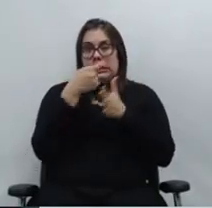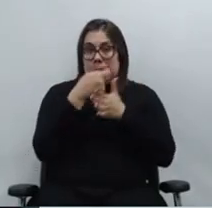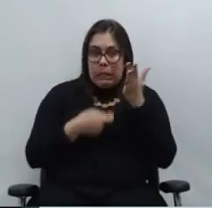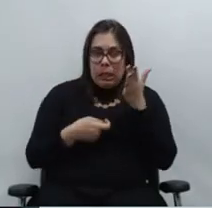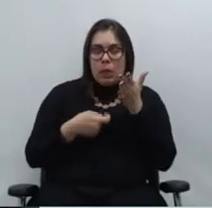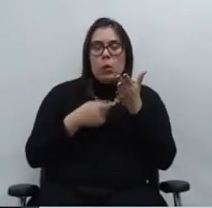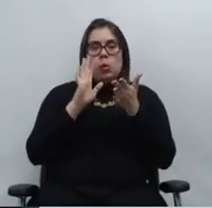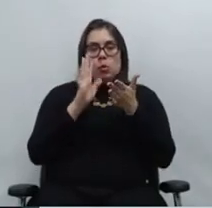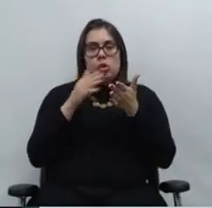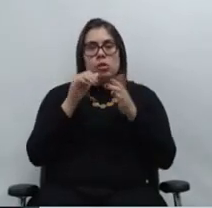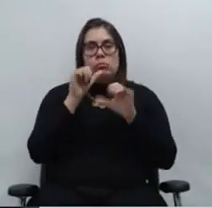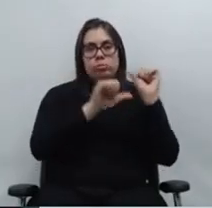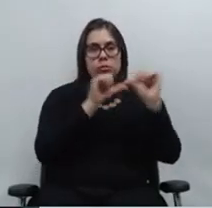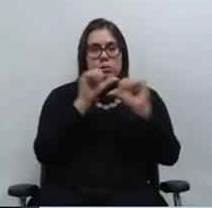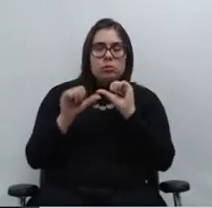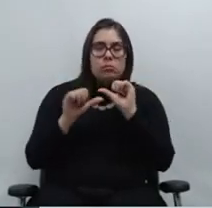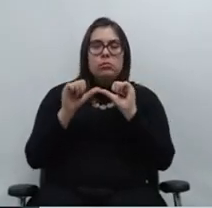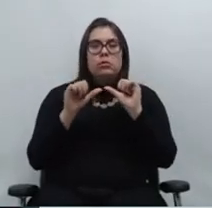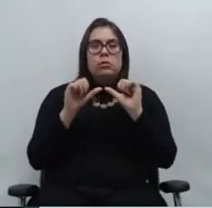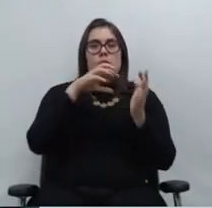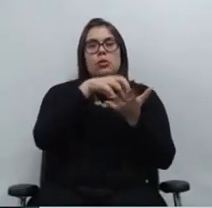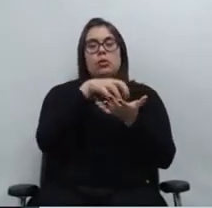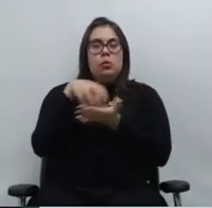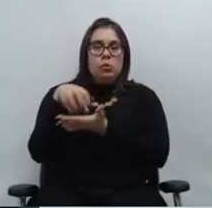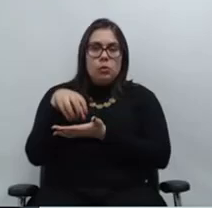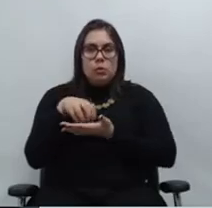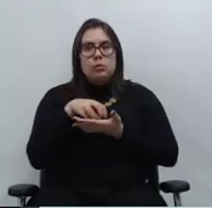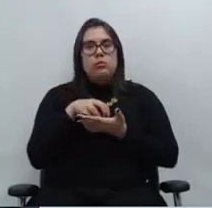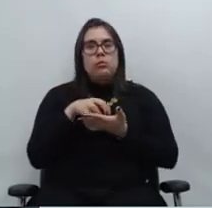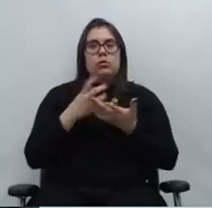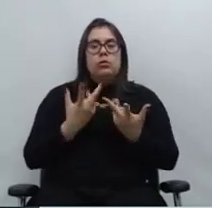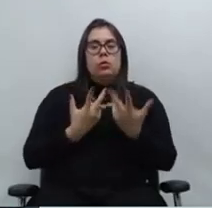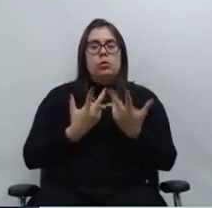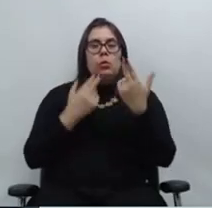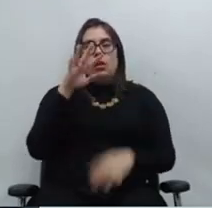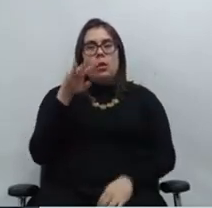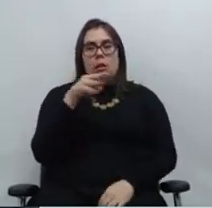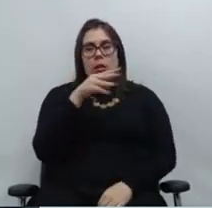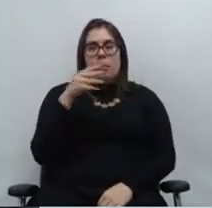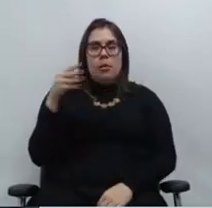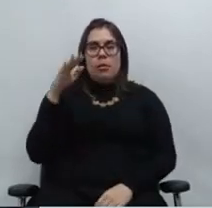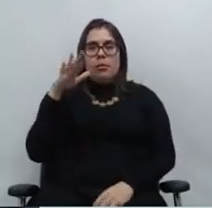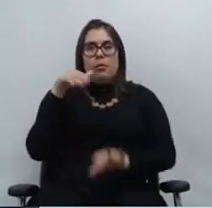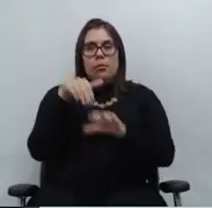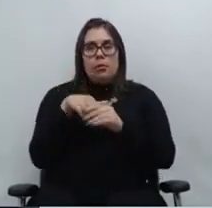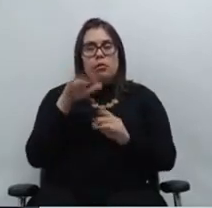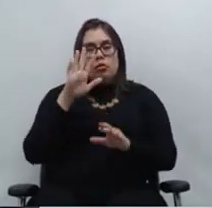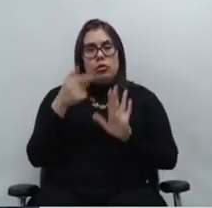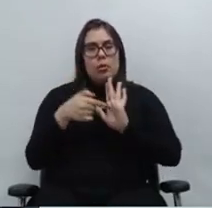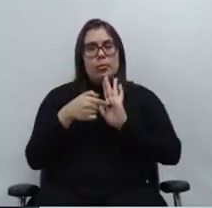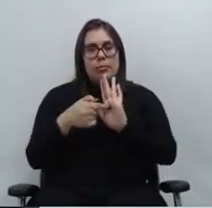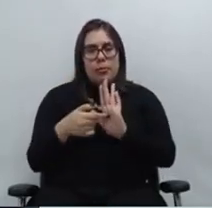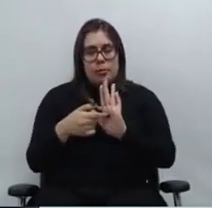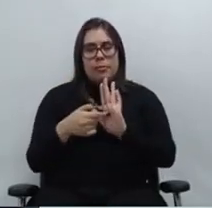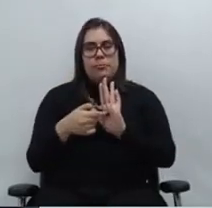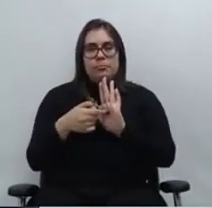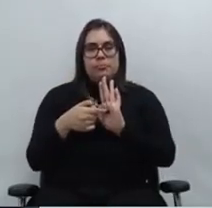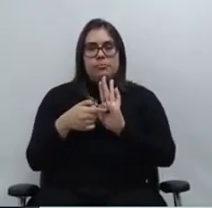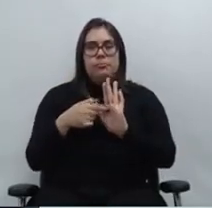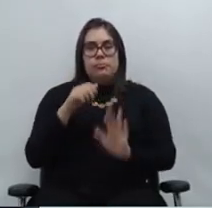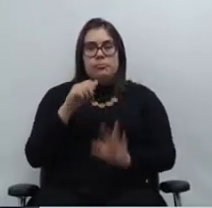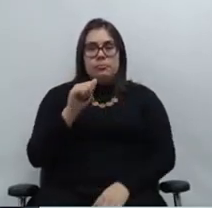sugeridas pelos núcleos especializados, conforme tabela aqui anexo ao voto, que também já havia sido apresentada pelo